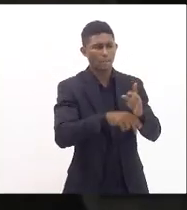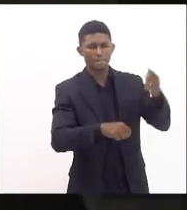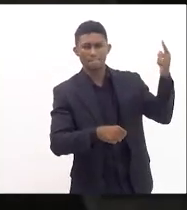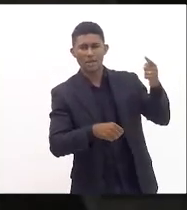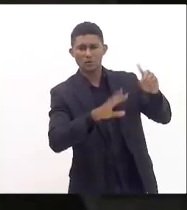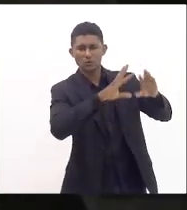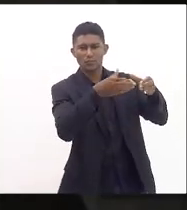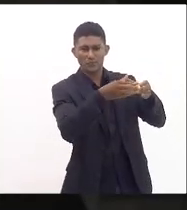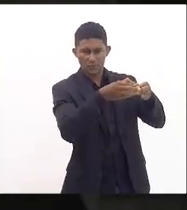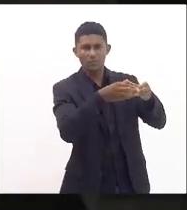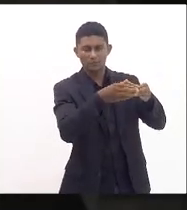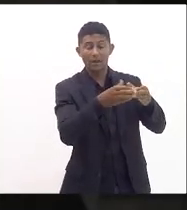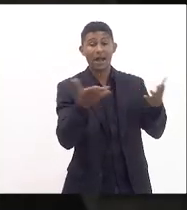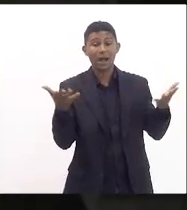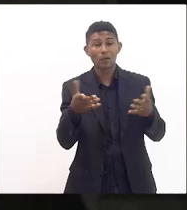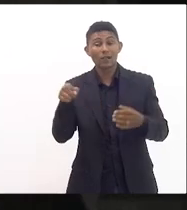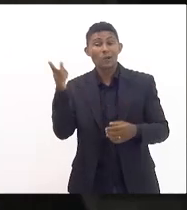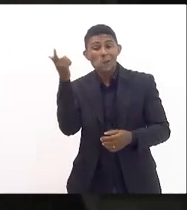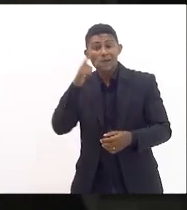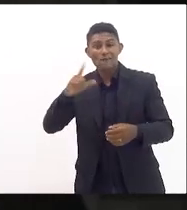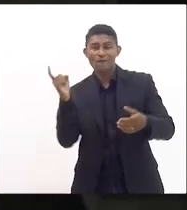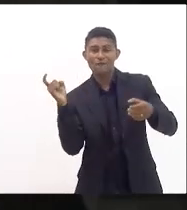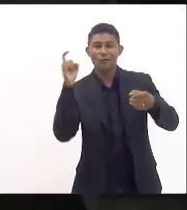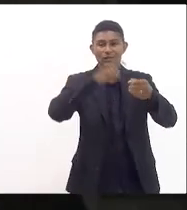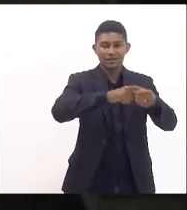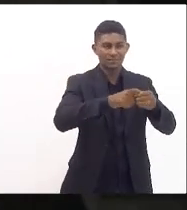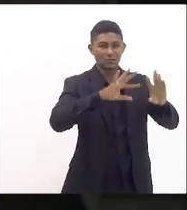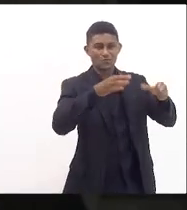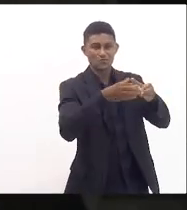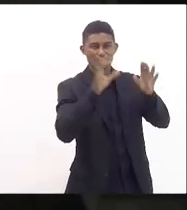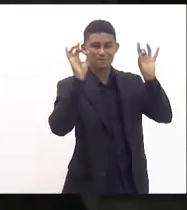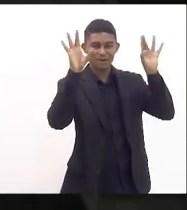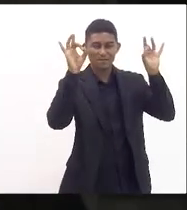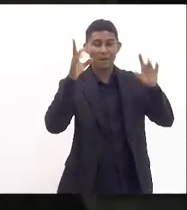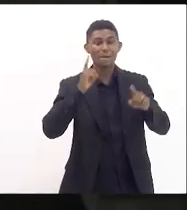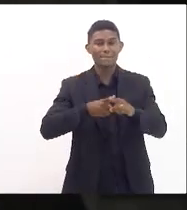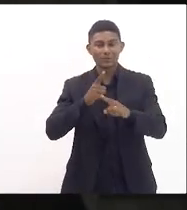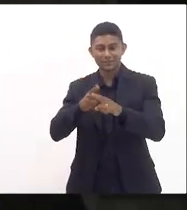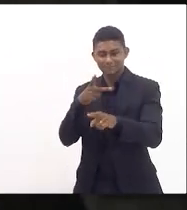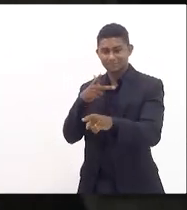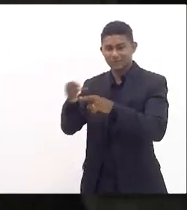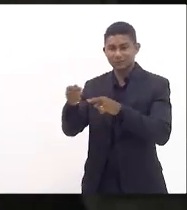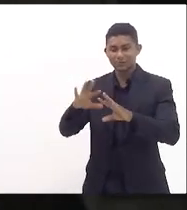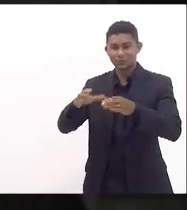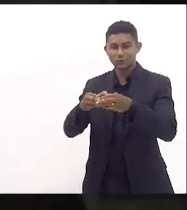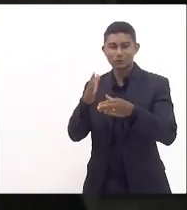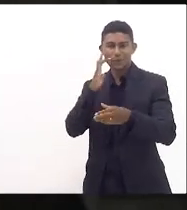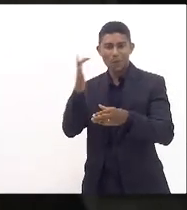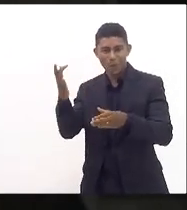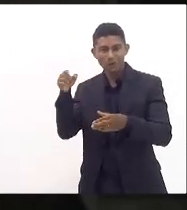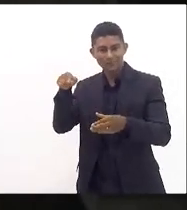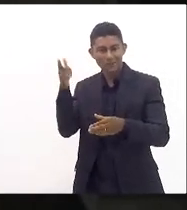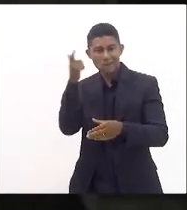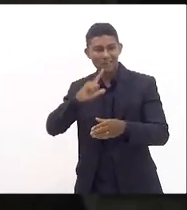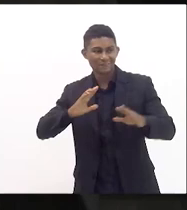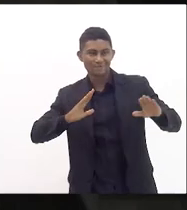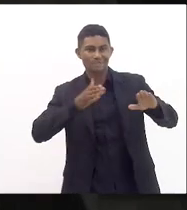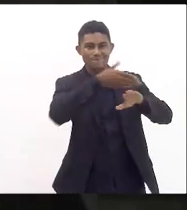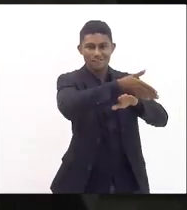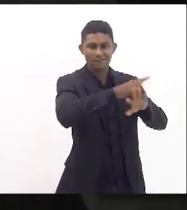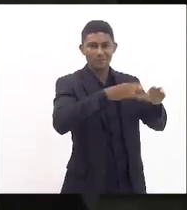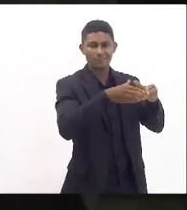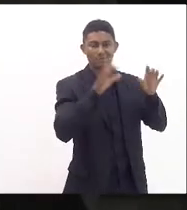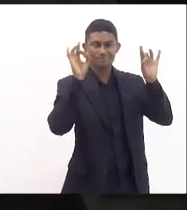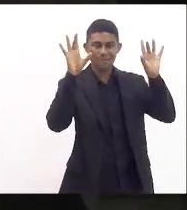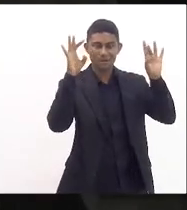Janeiro, volta agora ao chamado grupo especial, com a vitória que obteve neste carnaval. Ao mesmo tempo, também,